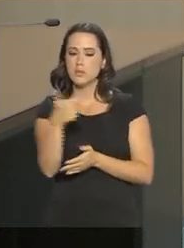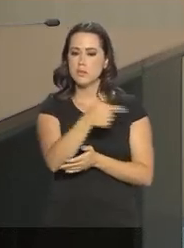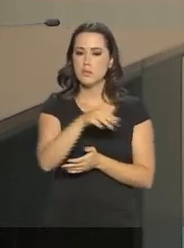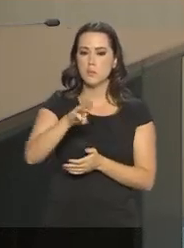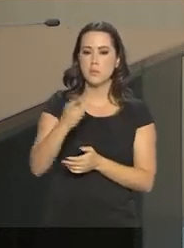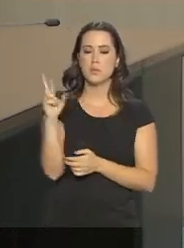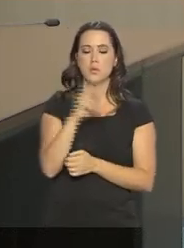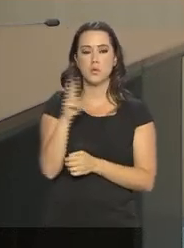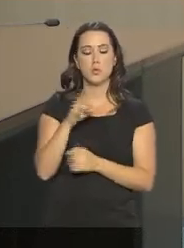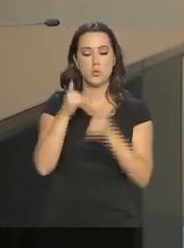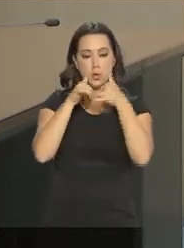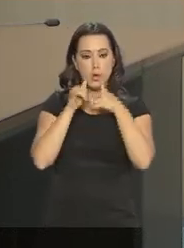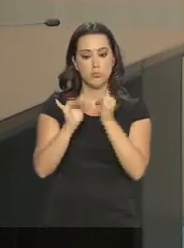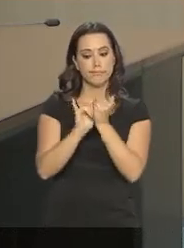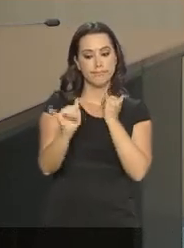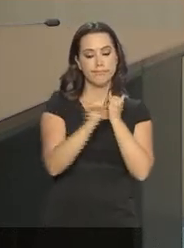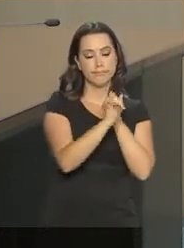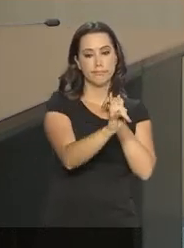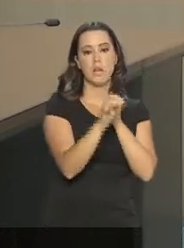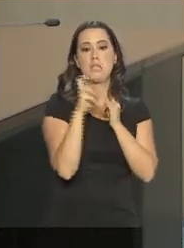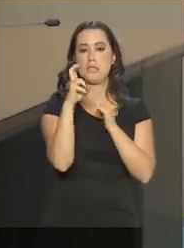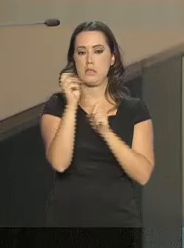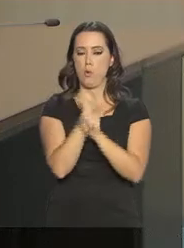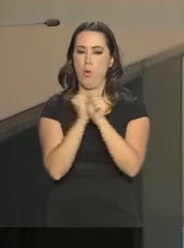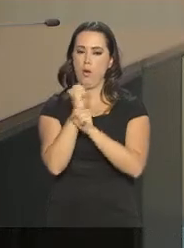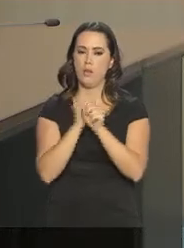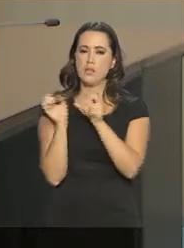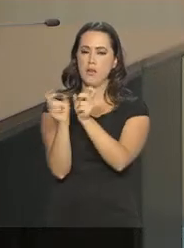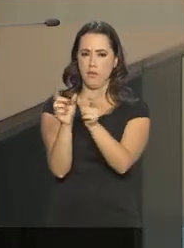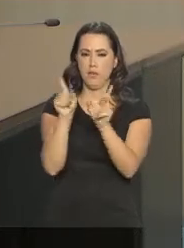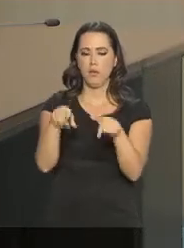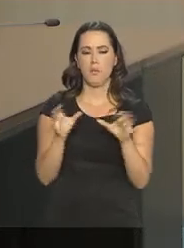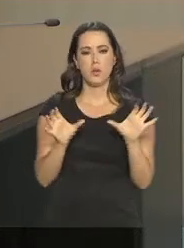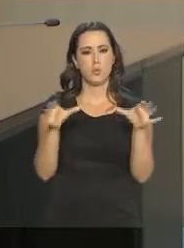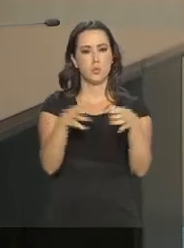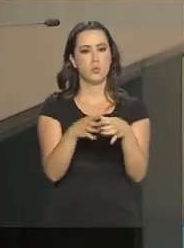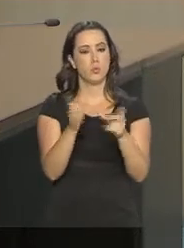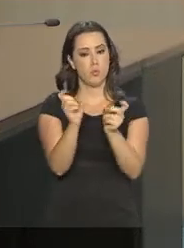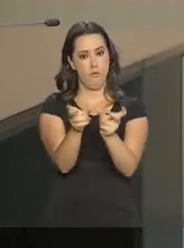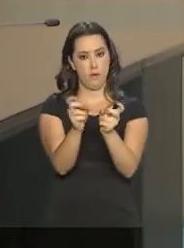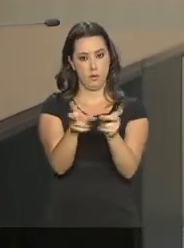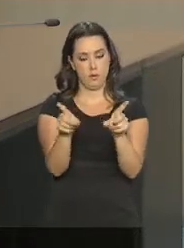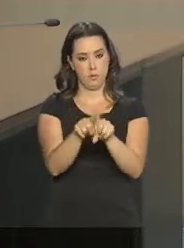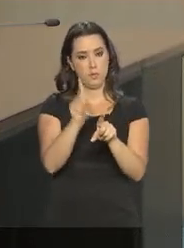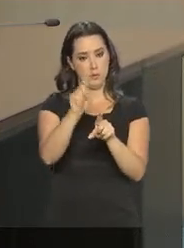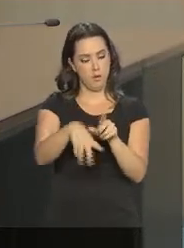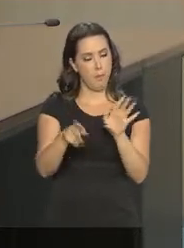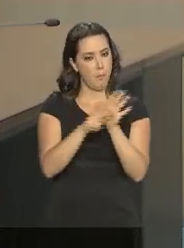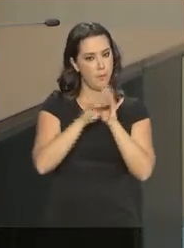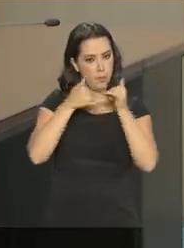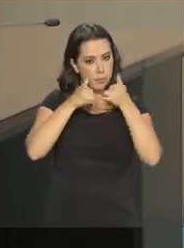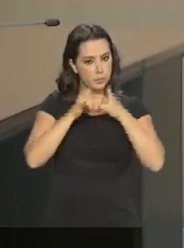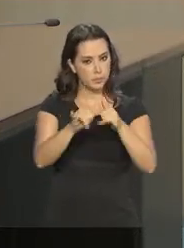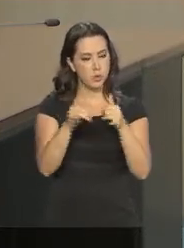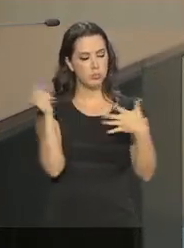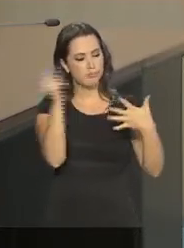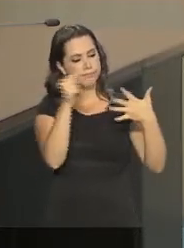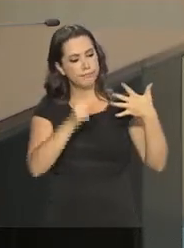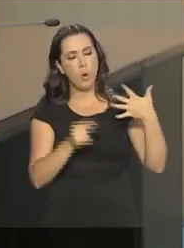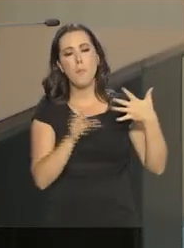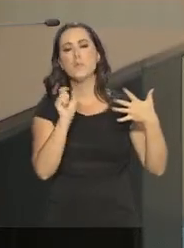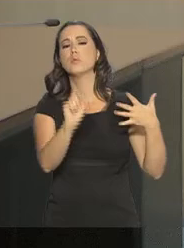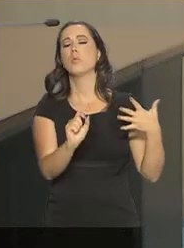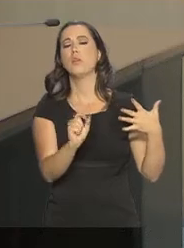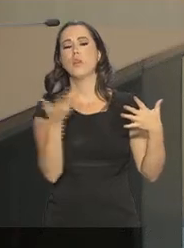elétrica da região pelos próximos cinco anos essa venda ela faz parte do processo de privatização da eletrobrás entre os objetivos da